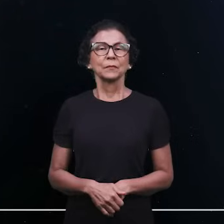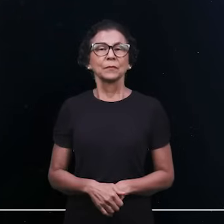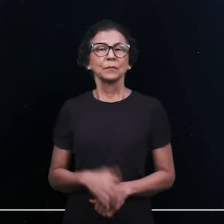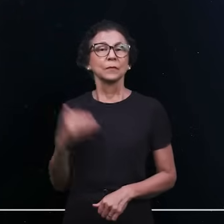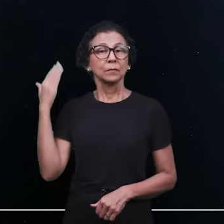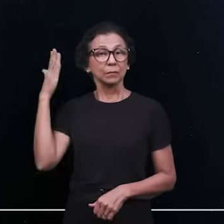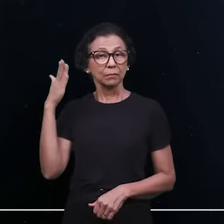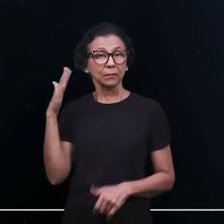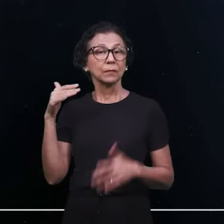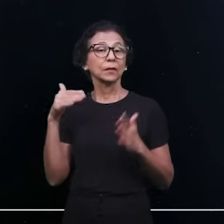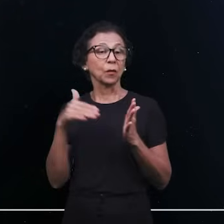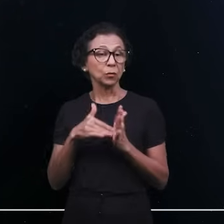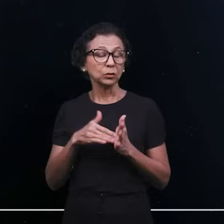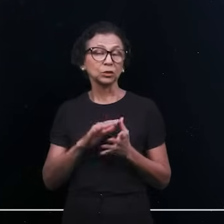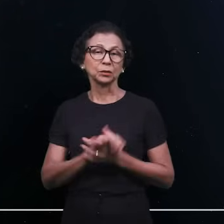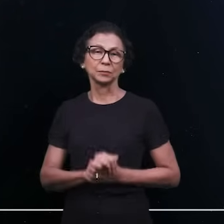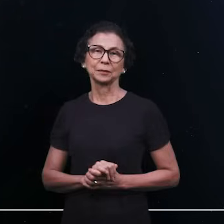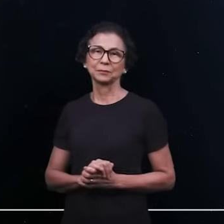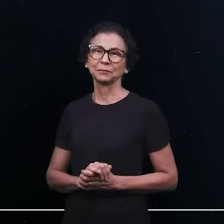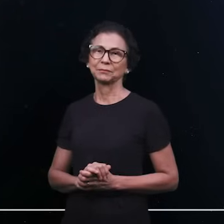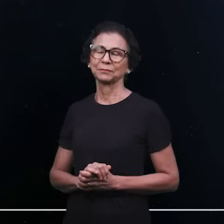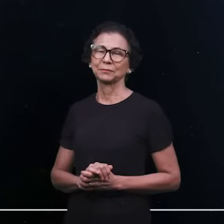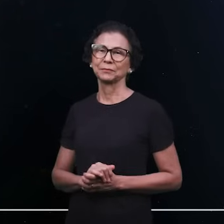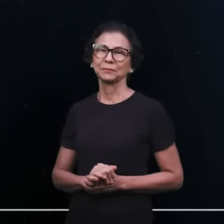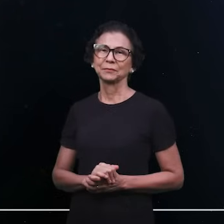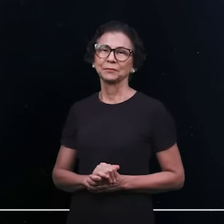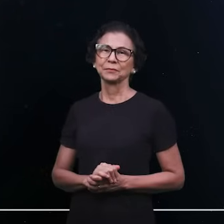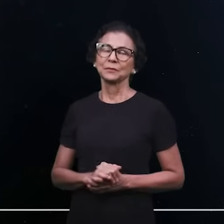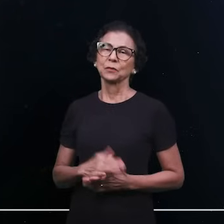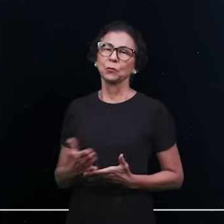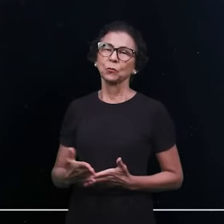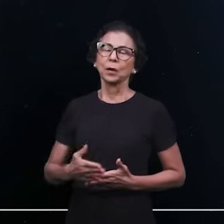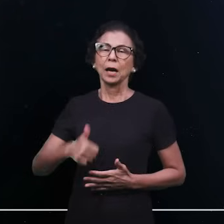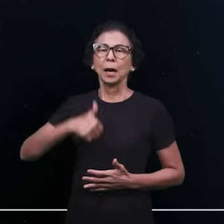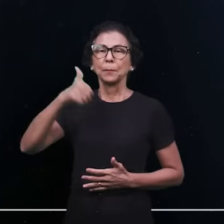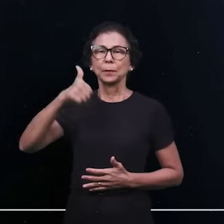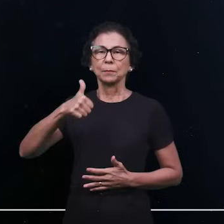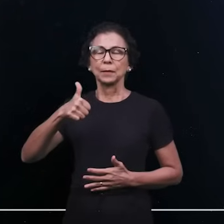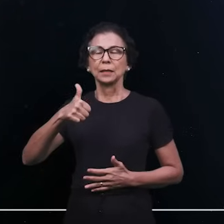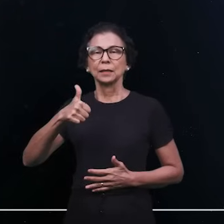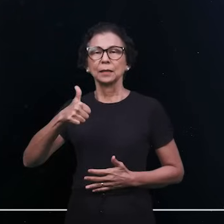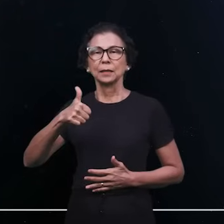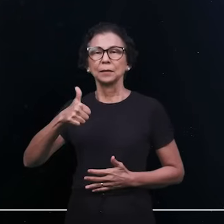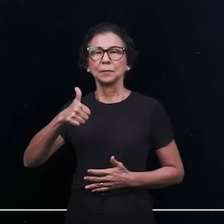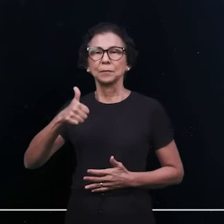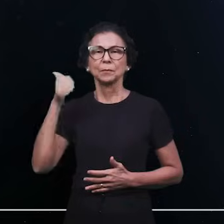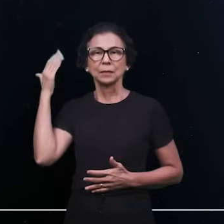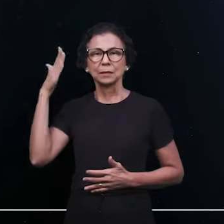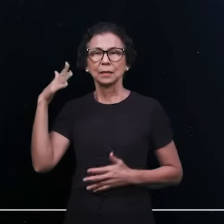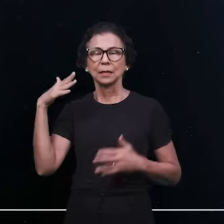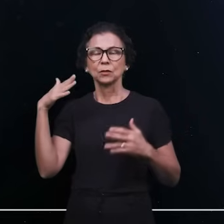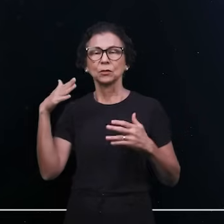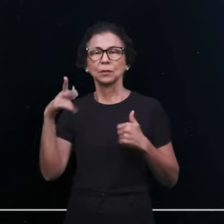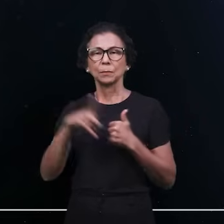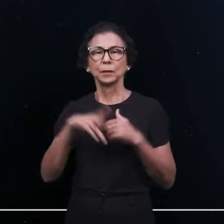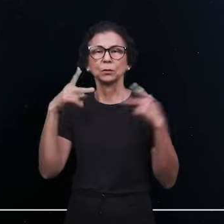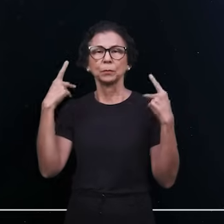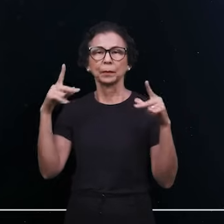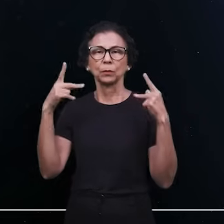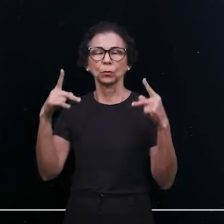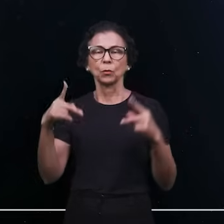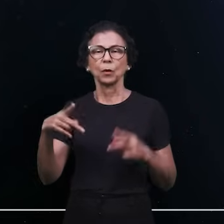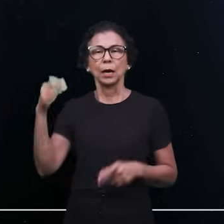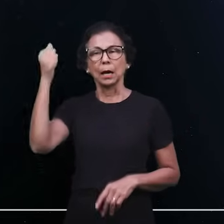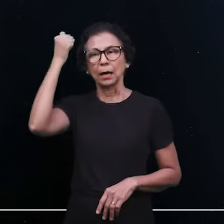última mensagem será a primeira pregada por Pedro no Pentecostes, que é: arrependei-vos e cada um de